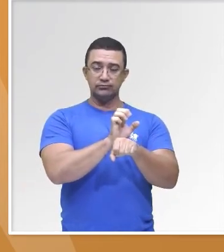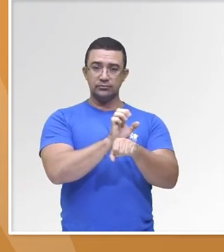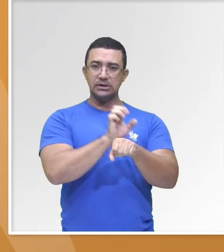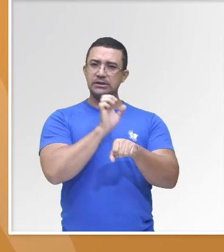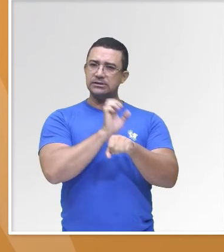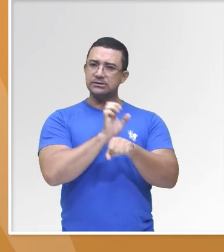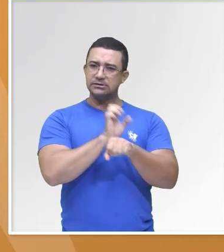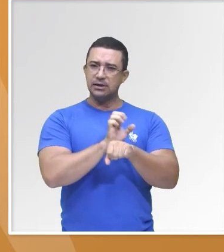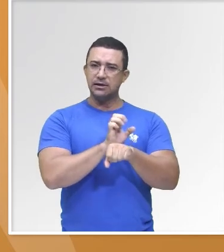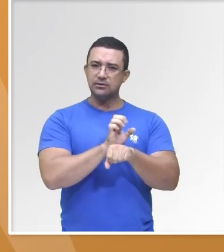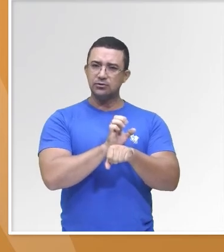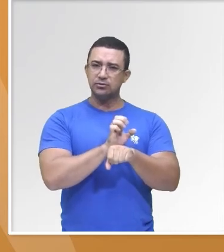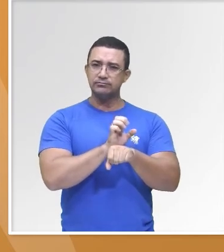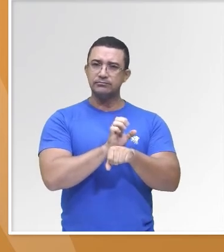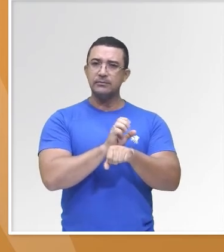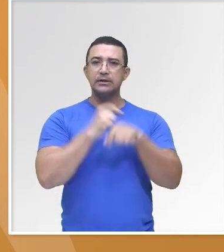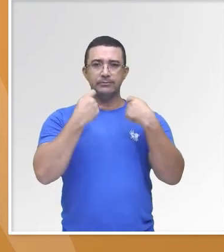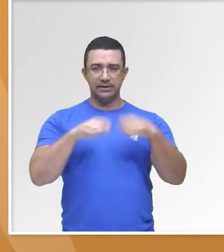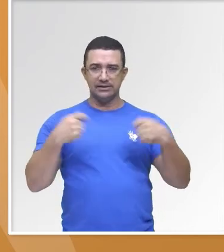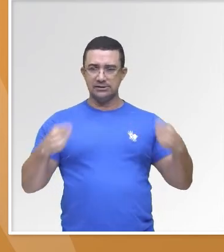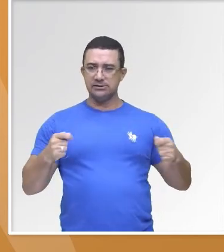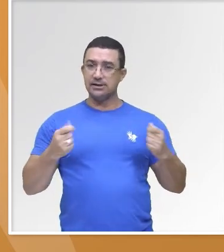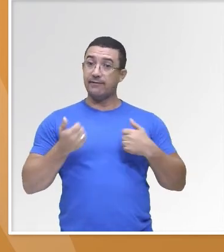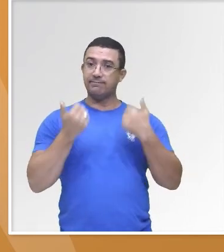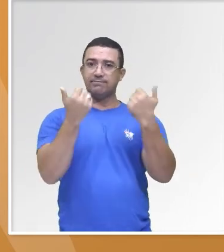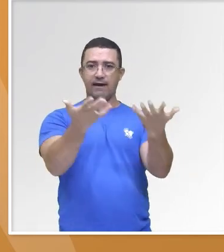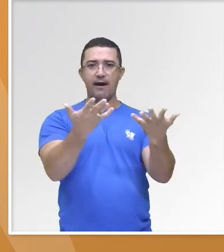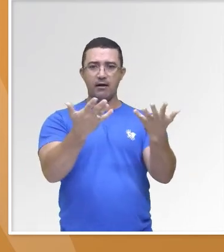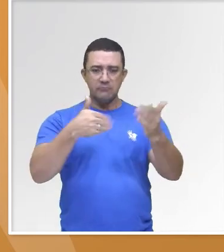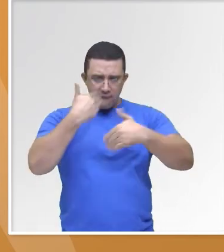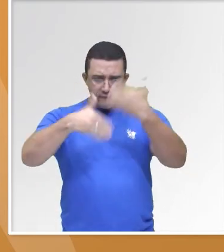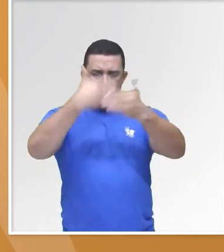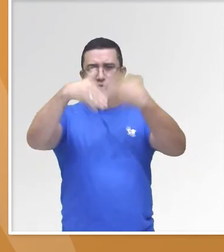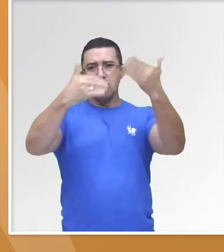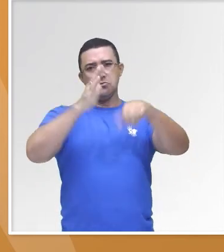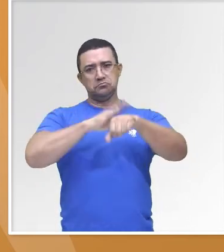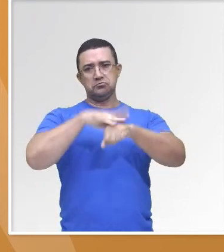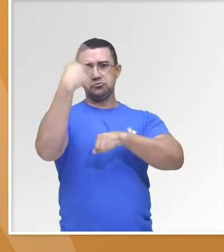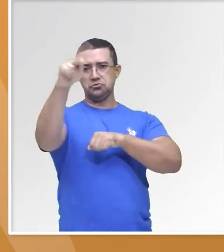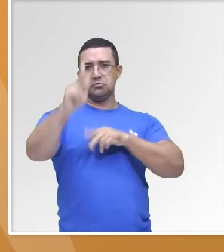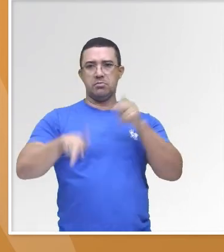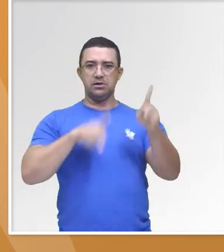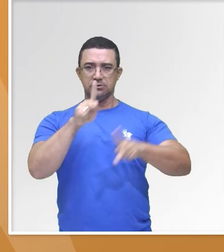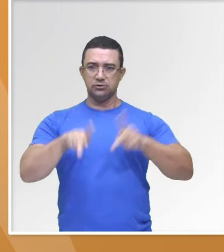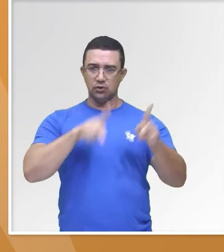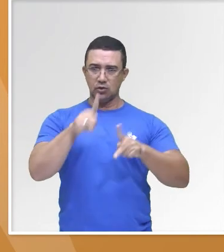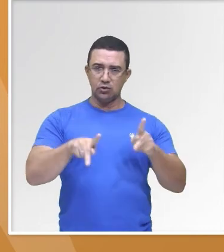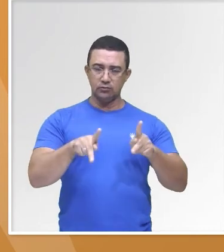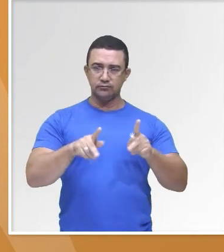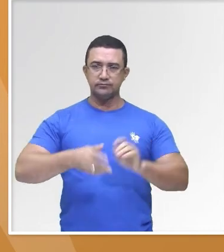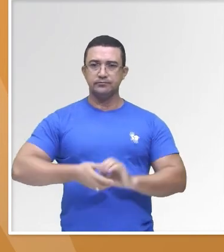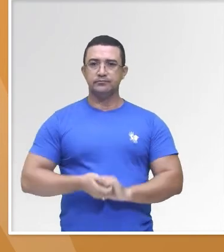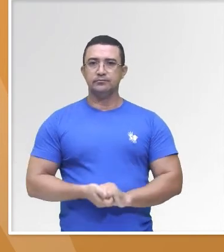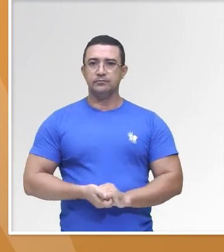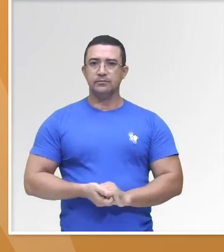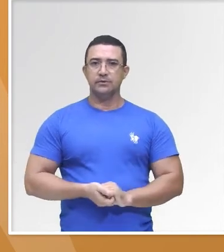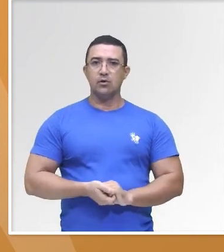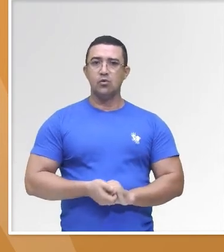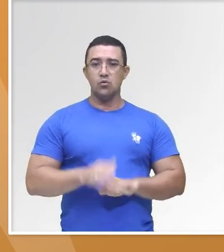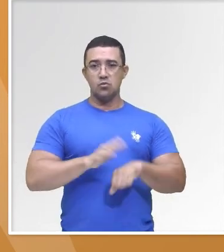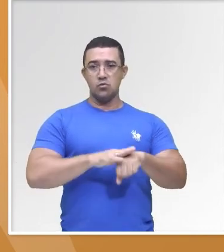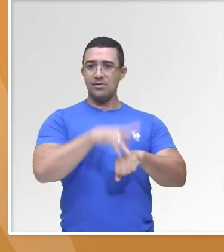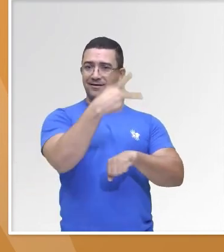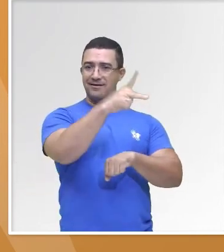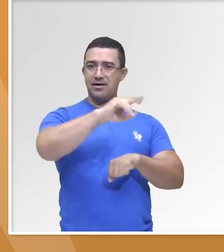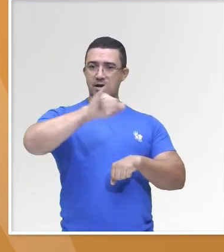José II, a prosperidade e o progresso aos seus cidadãos. Que interessante, ele pensava aquilo que